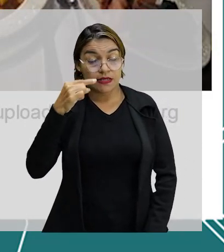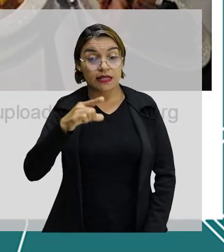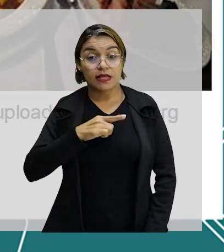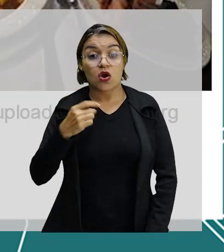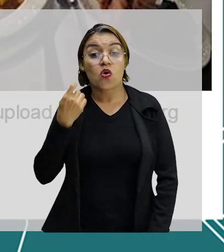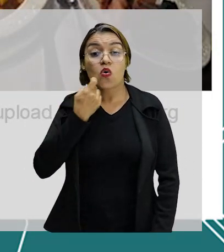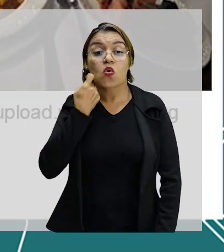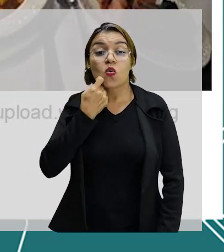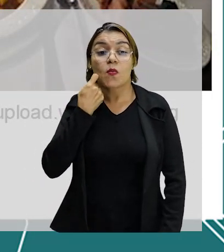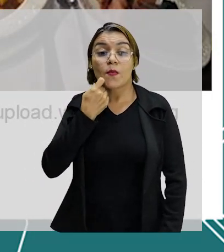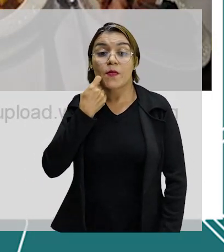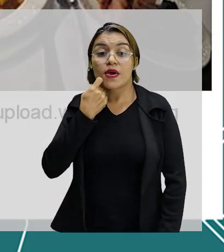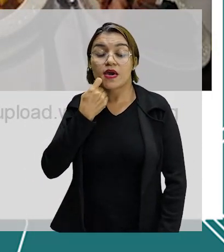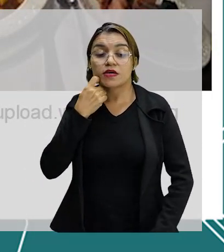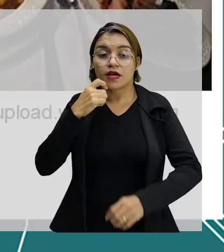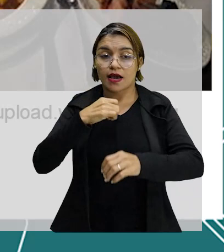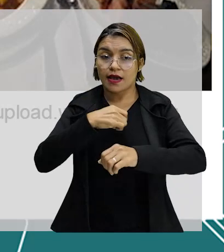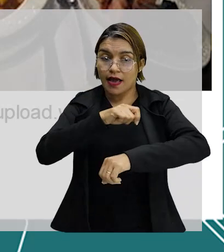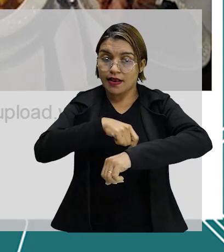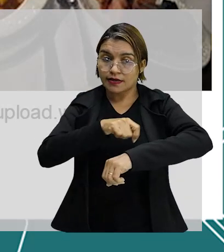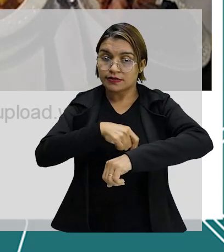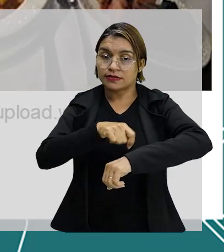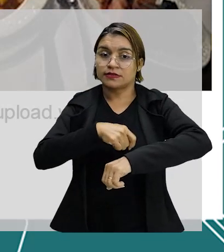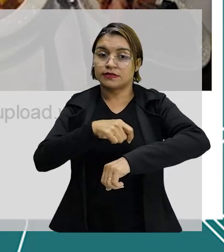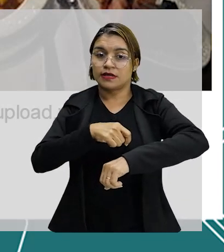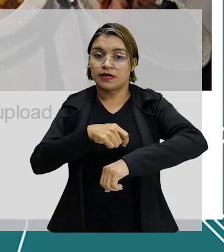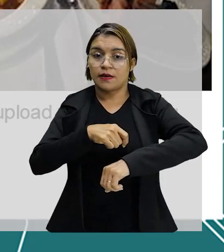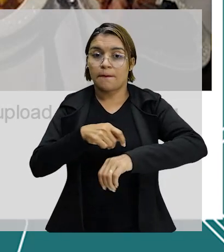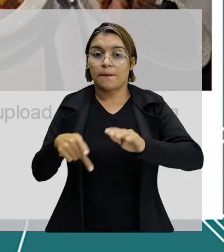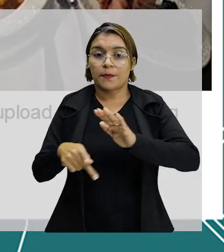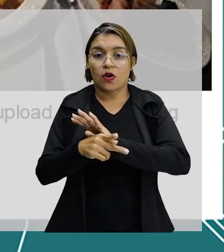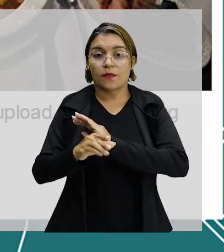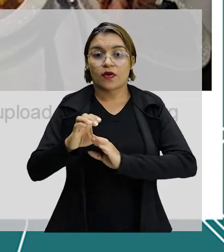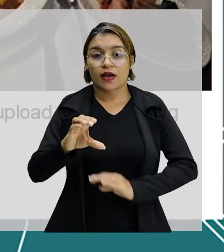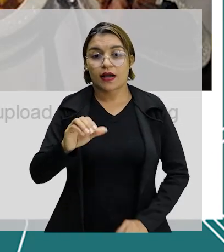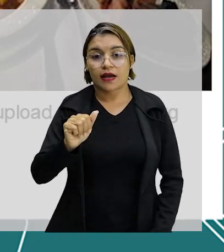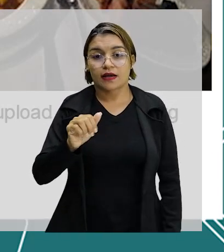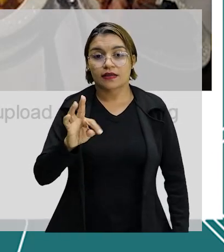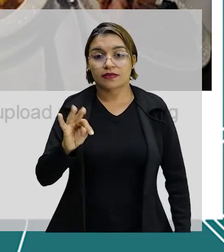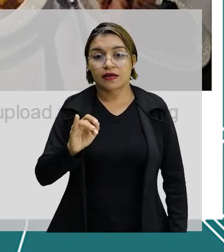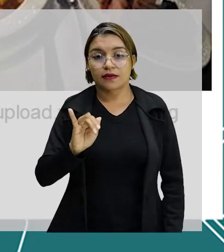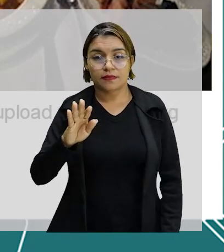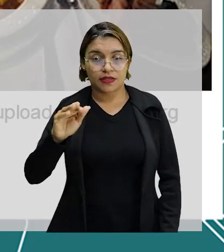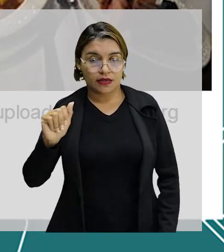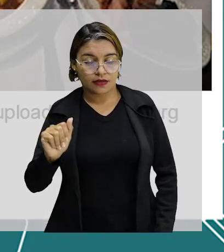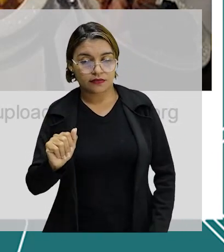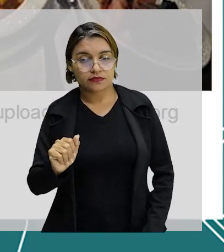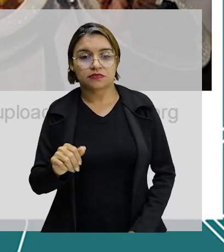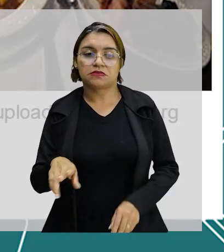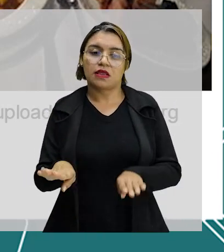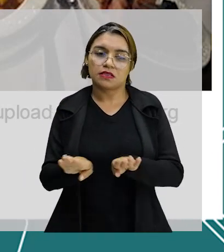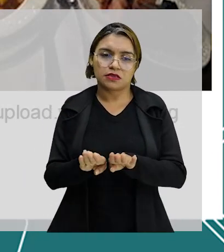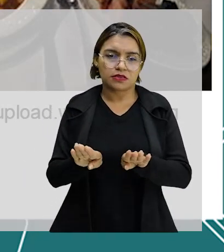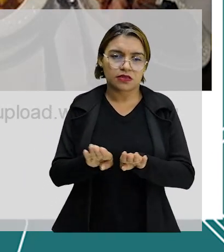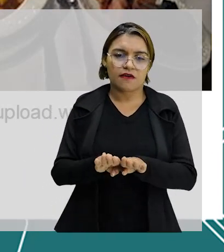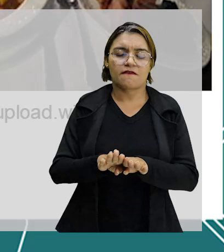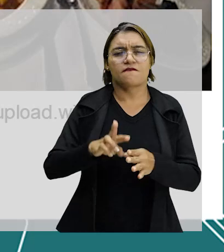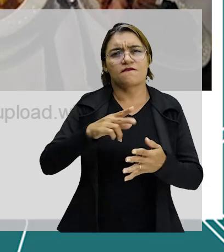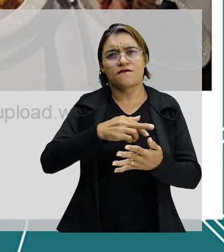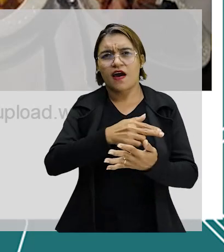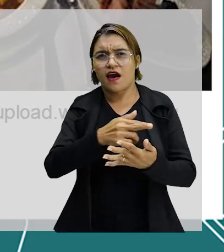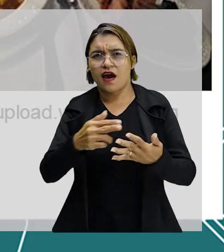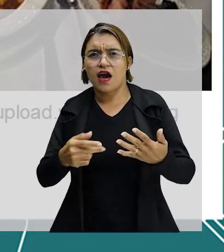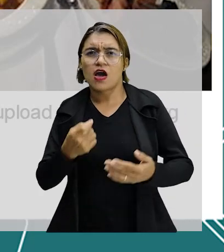é uma característica da culinária da Cantábria, tá? A sardinha, a anchova, as